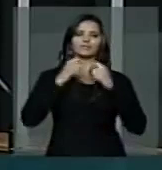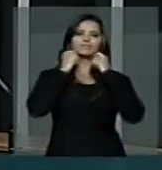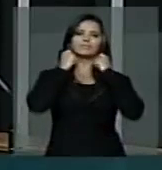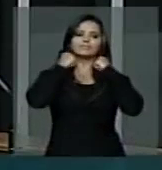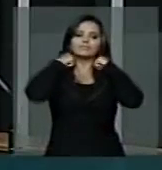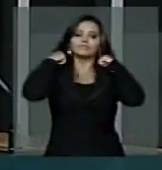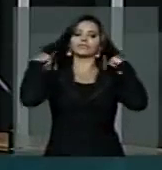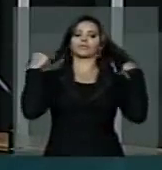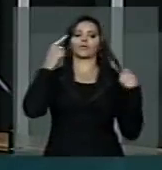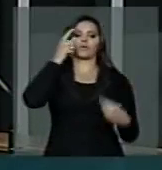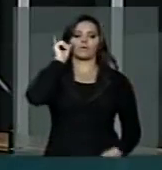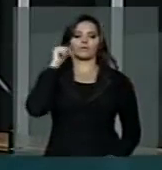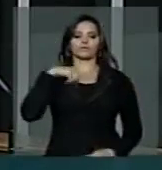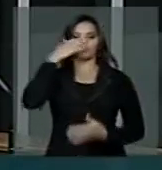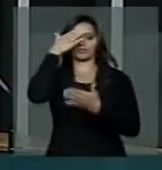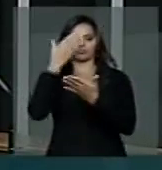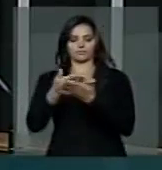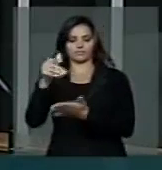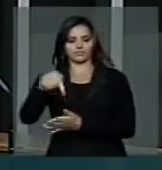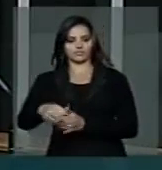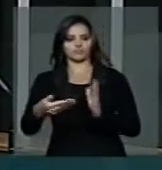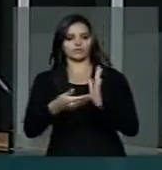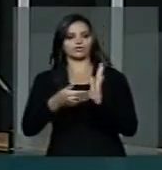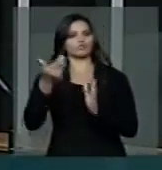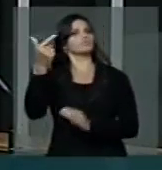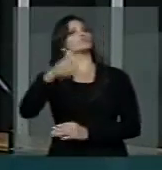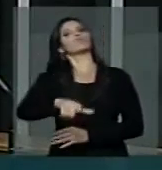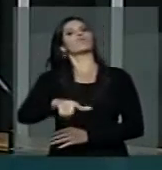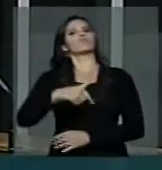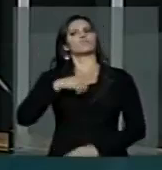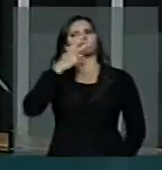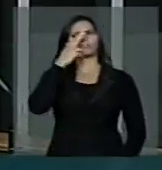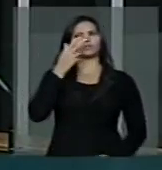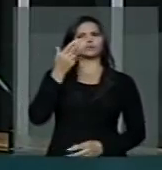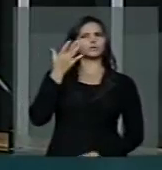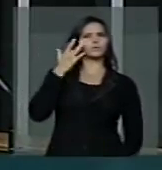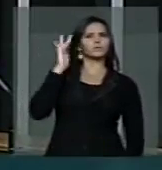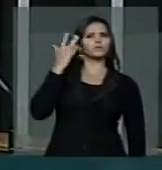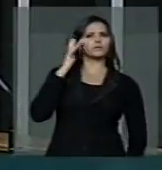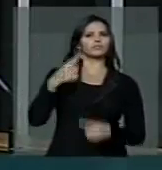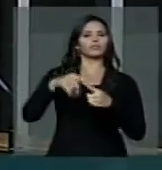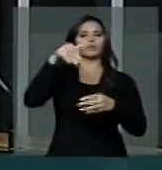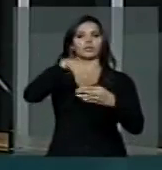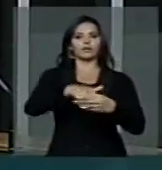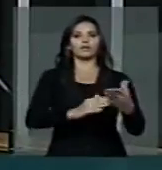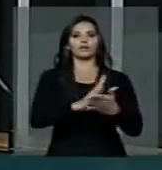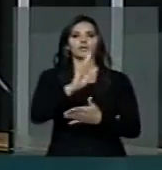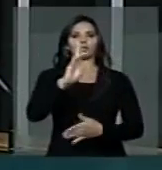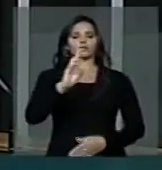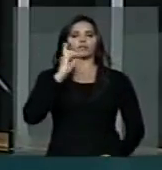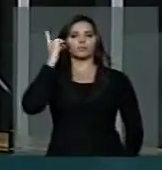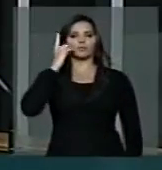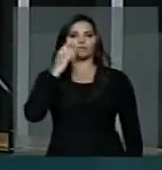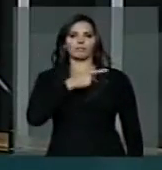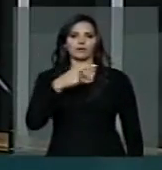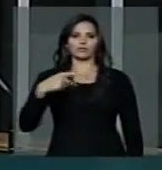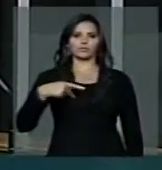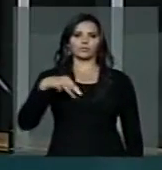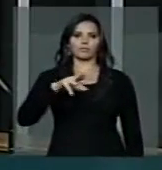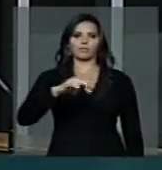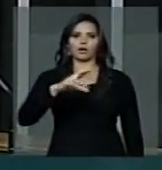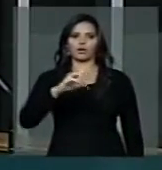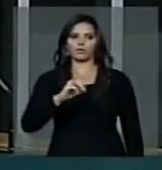Ontem, a credibilidade dessa casa foi mais uma vez colocada em xeque com a eleição do deputado pastor Marco Feliciano